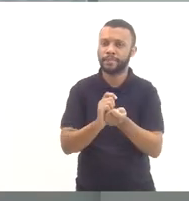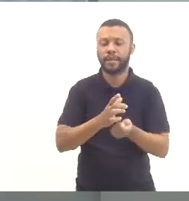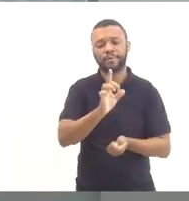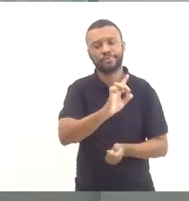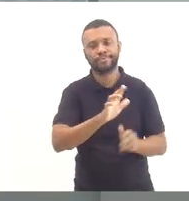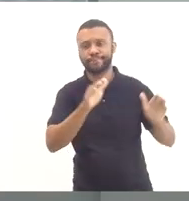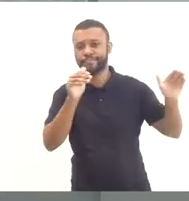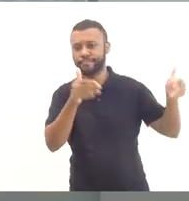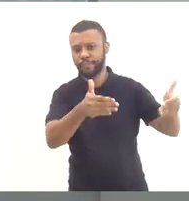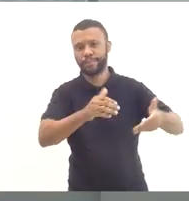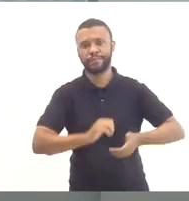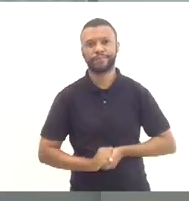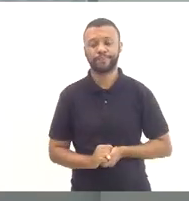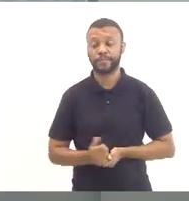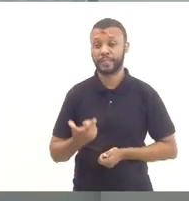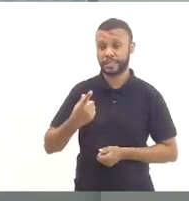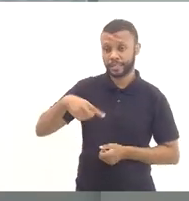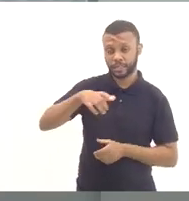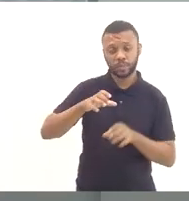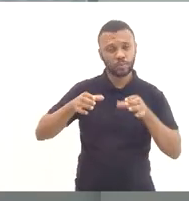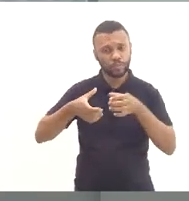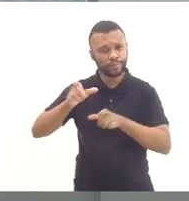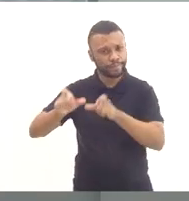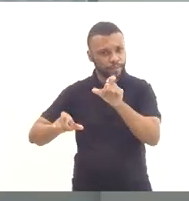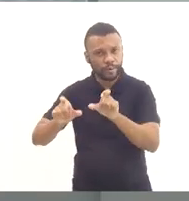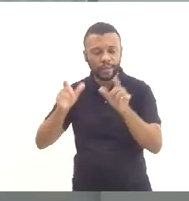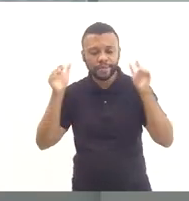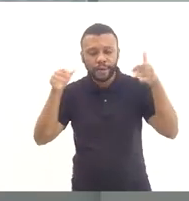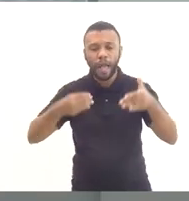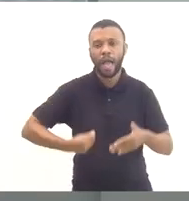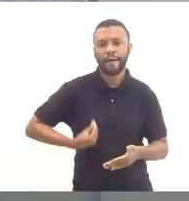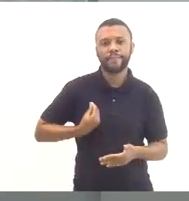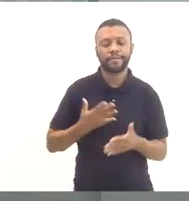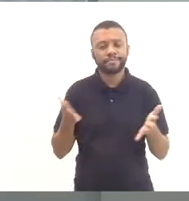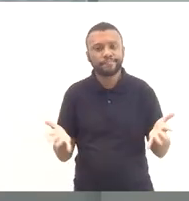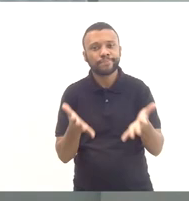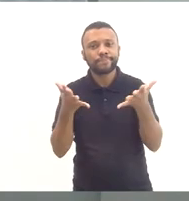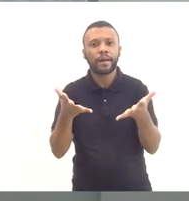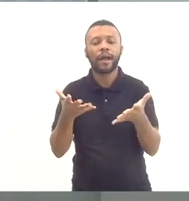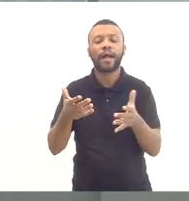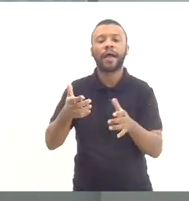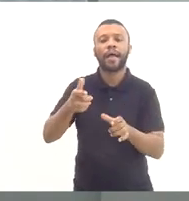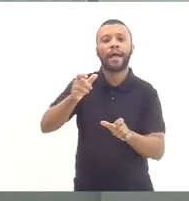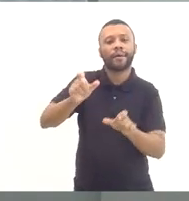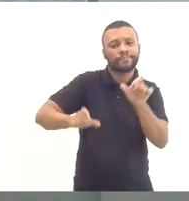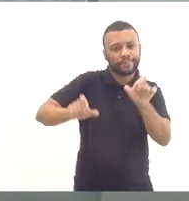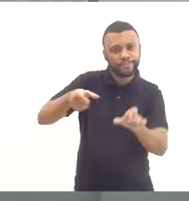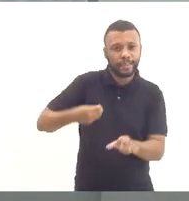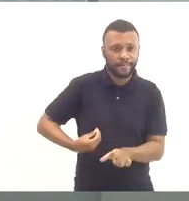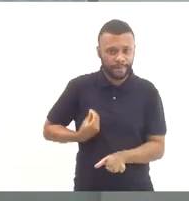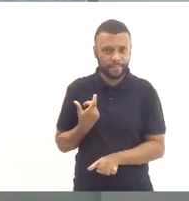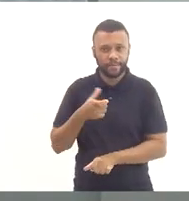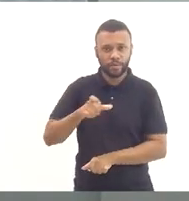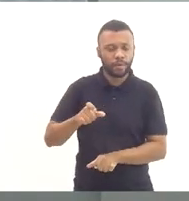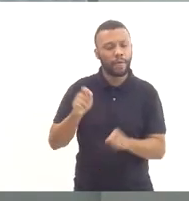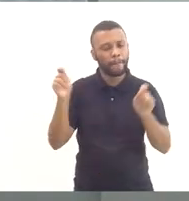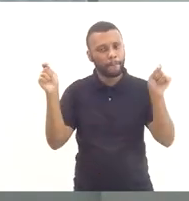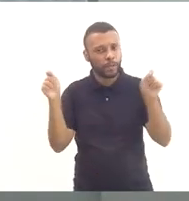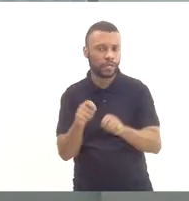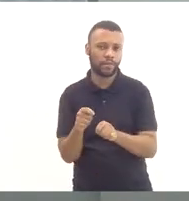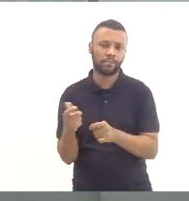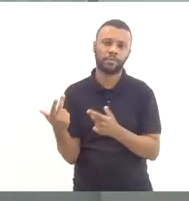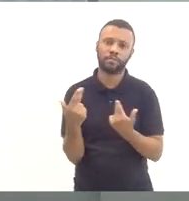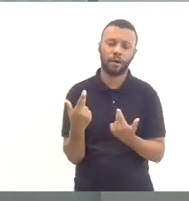elas dedicaram hoje dedicam a vida delas a tornar a vida de pessoas como eu e meu filho possível